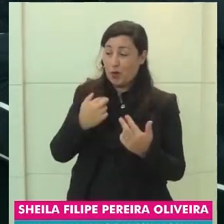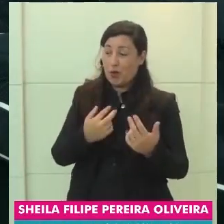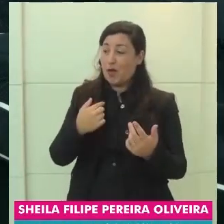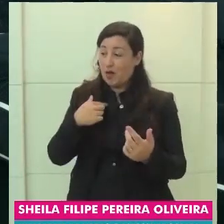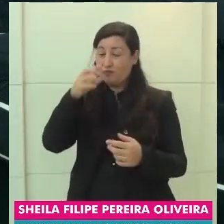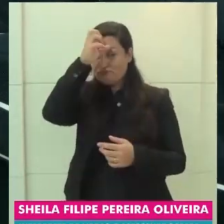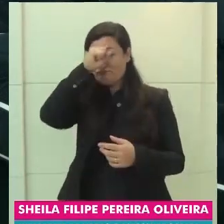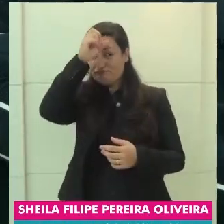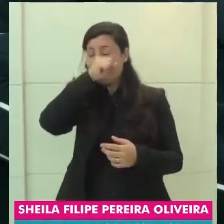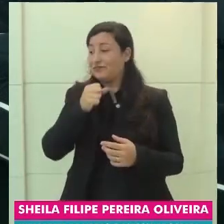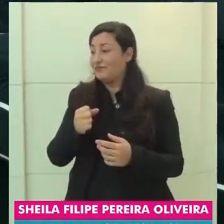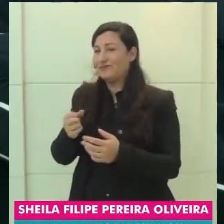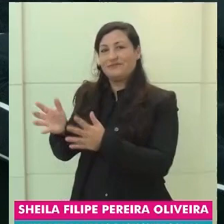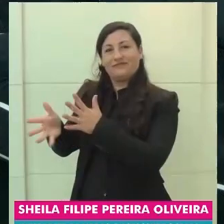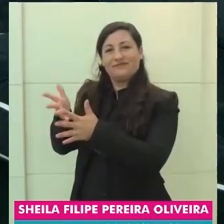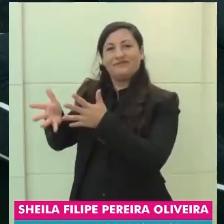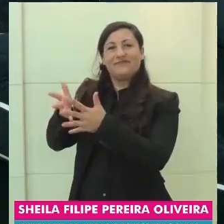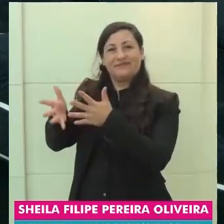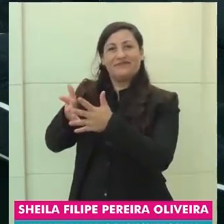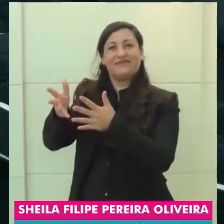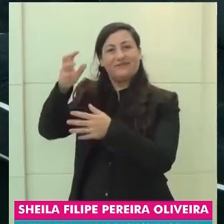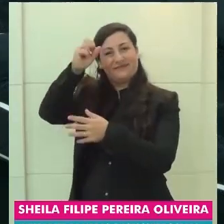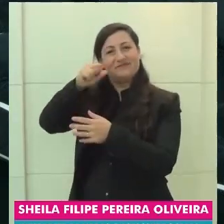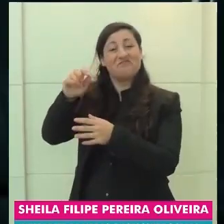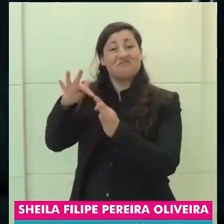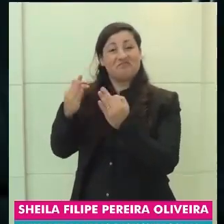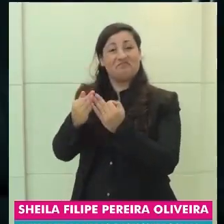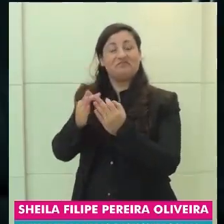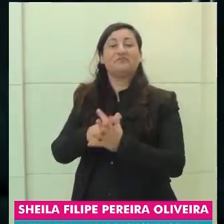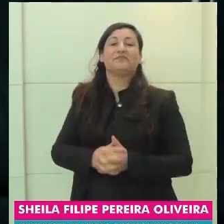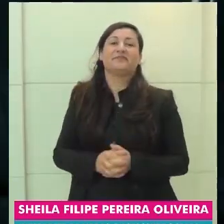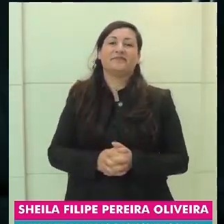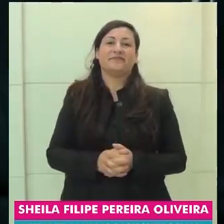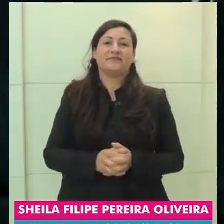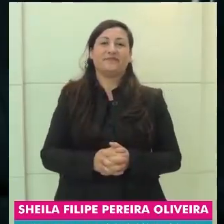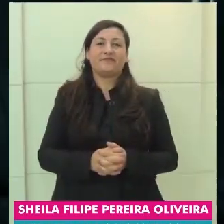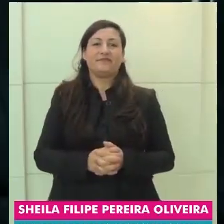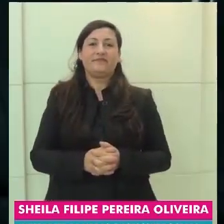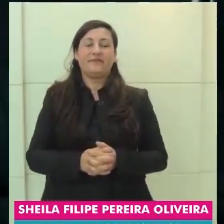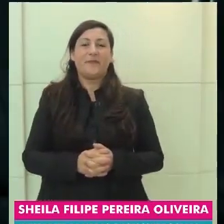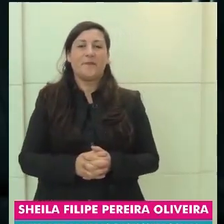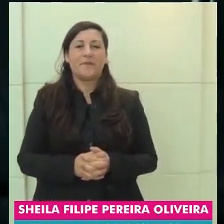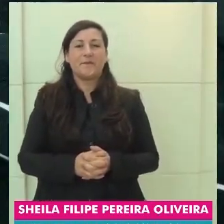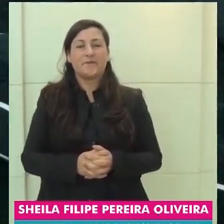refrigerante, sei cerveja. E sabe, sabe, isso aí é muito importante no caso. É.